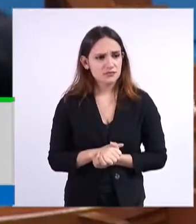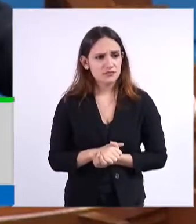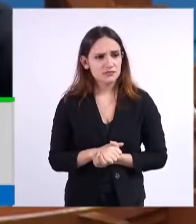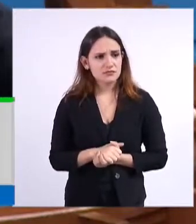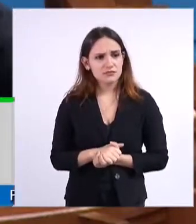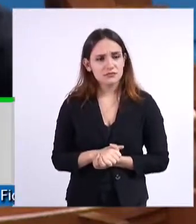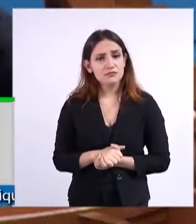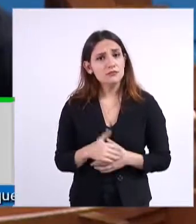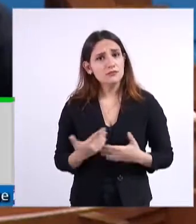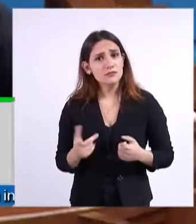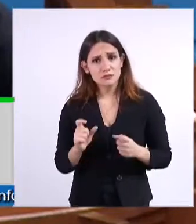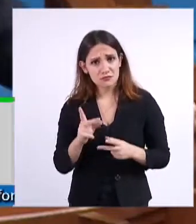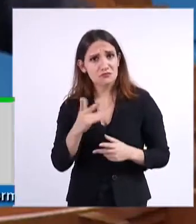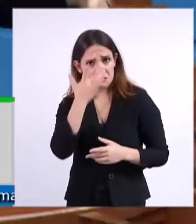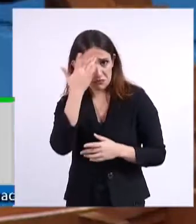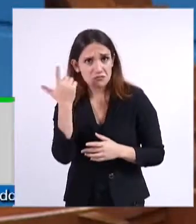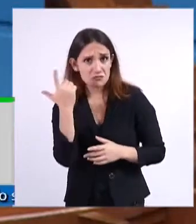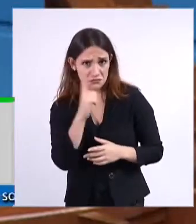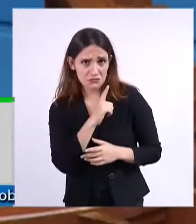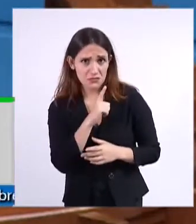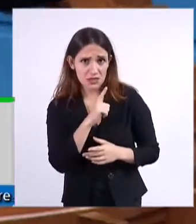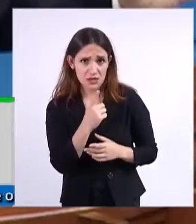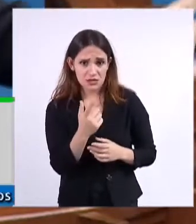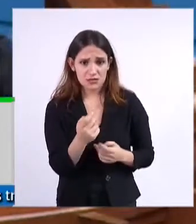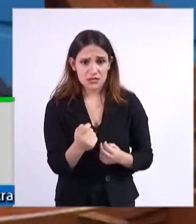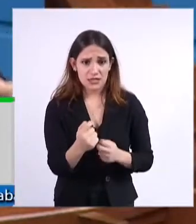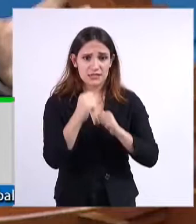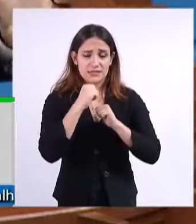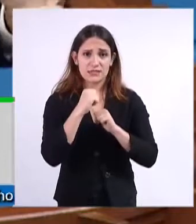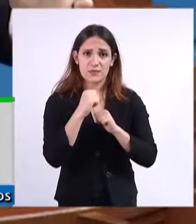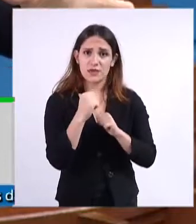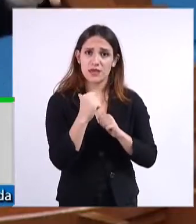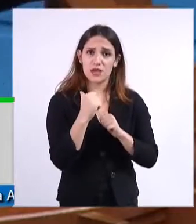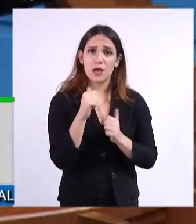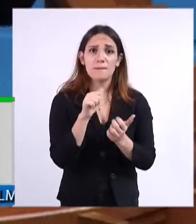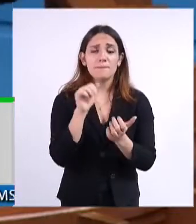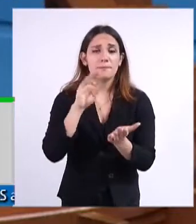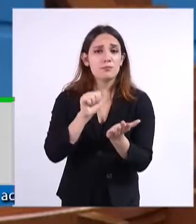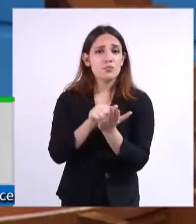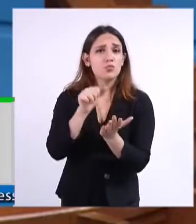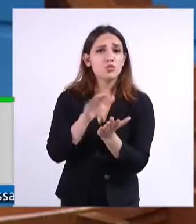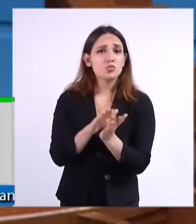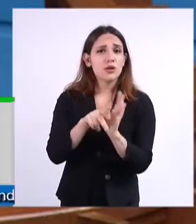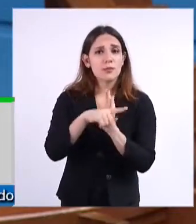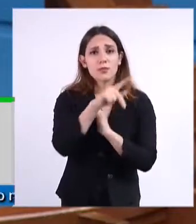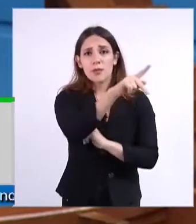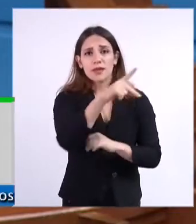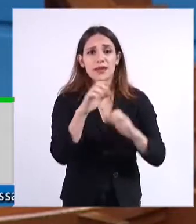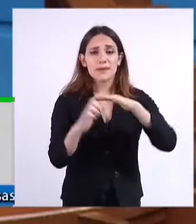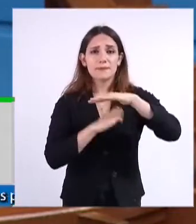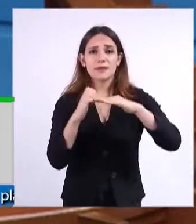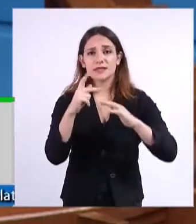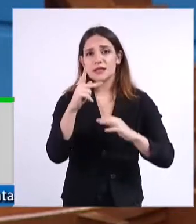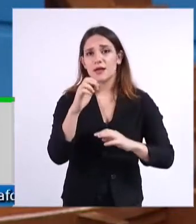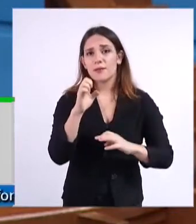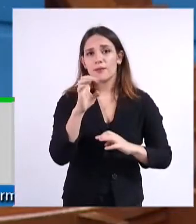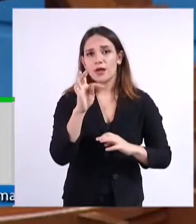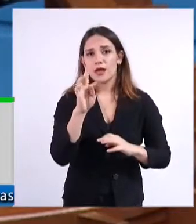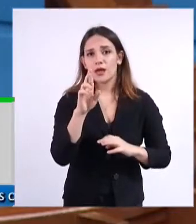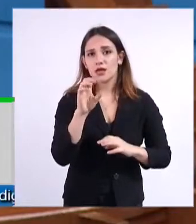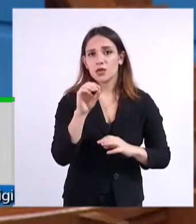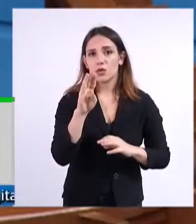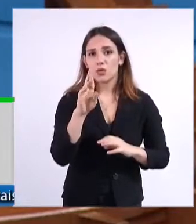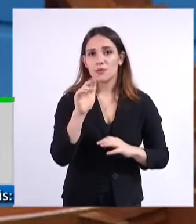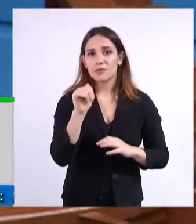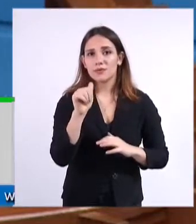toda hora, eles abriram uma fundação para receber a multa da Petrobras, 2,5 bilhões,